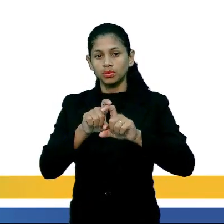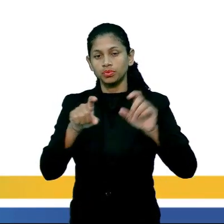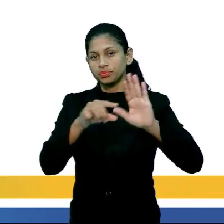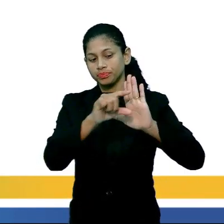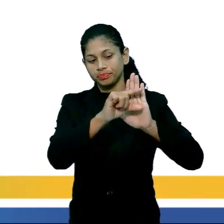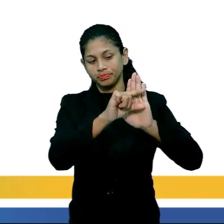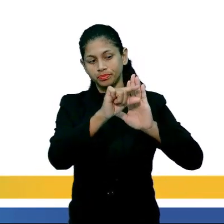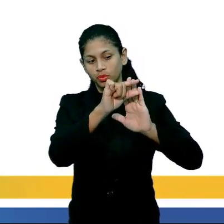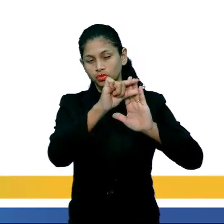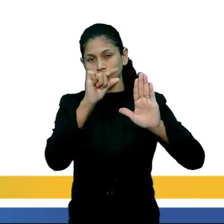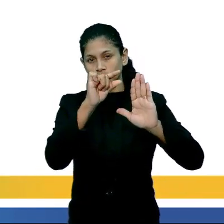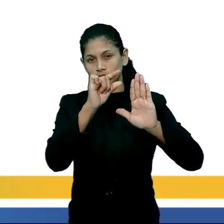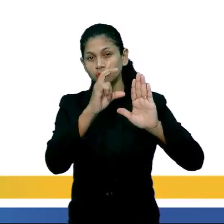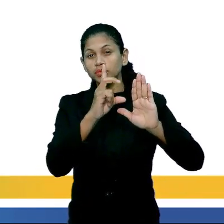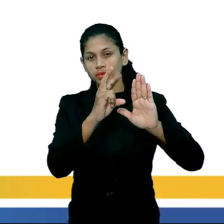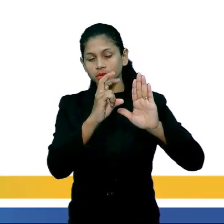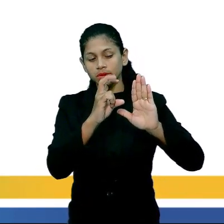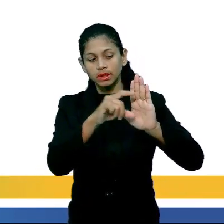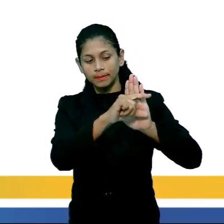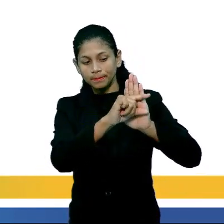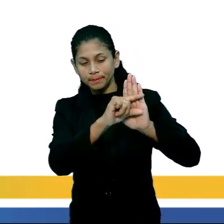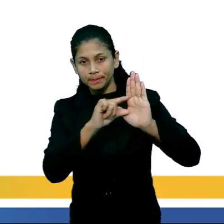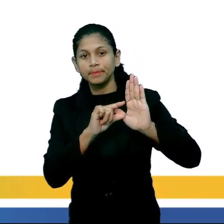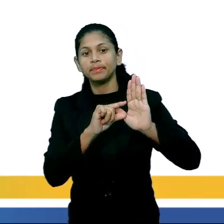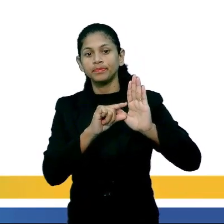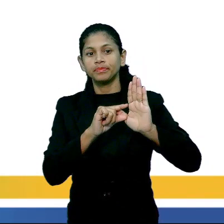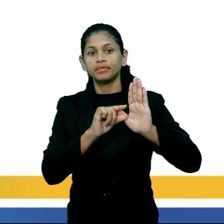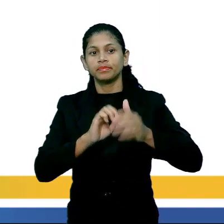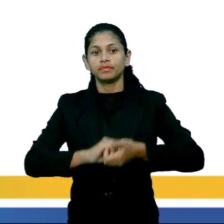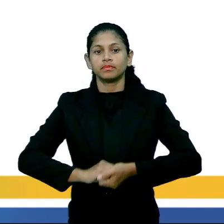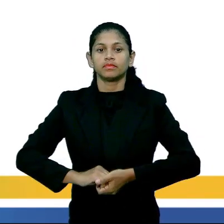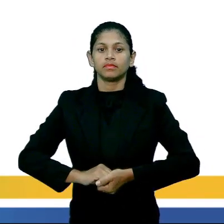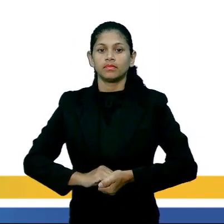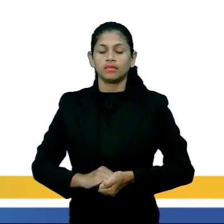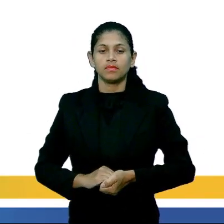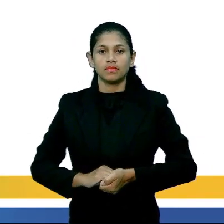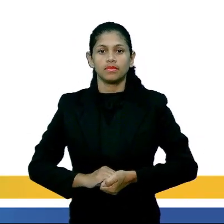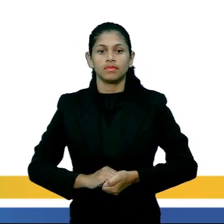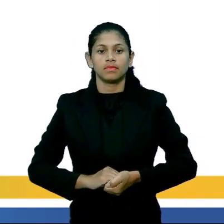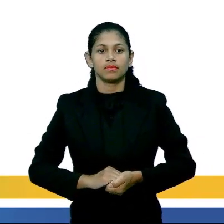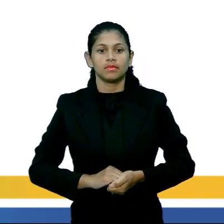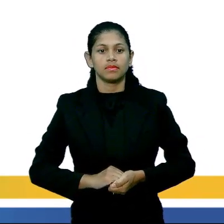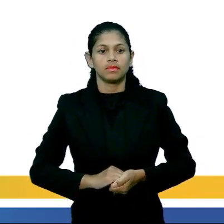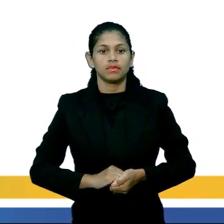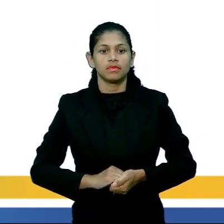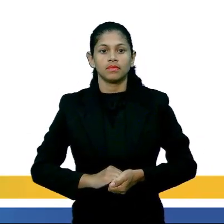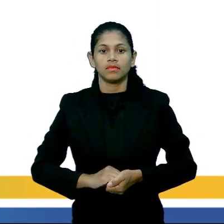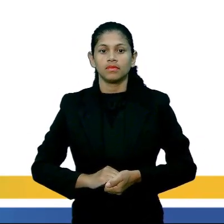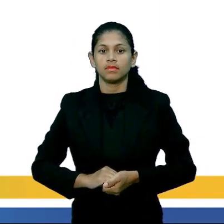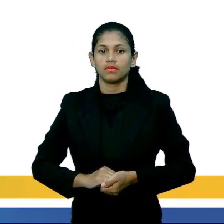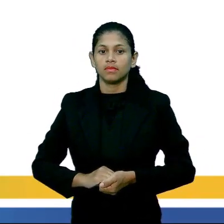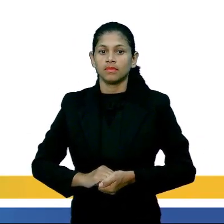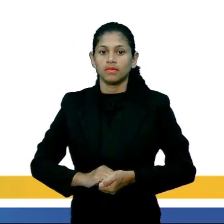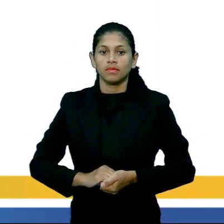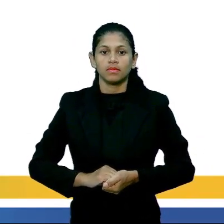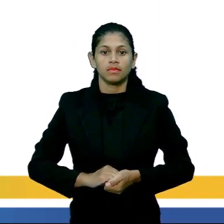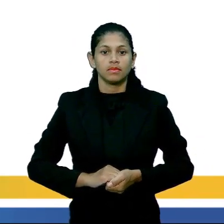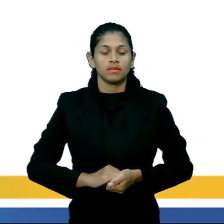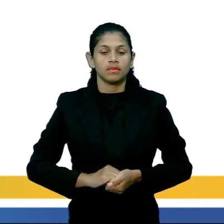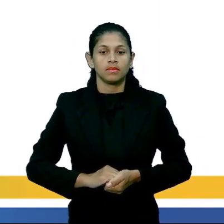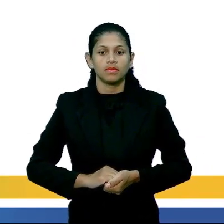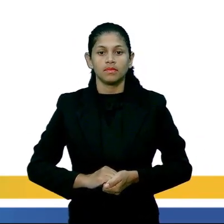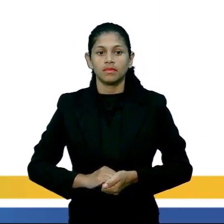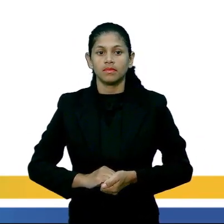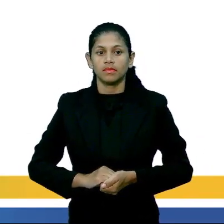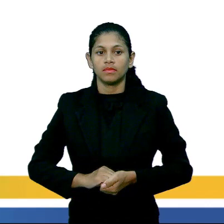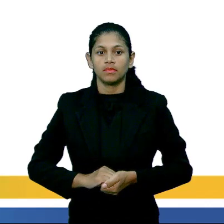título, Globalization and a massive communication and information revolution have created a single